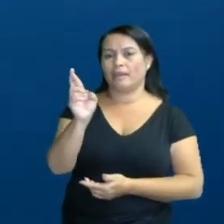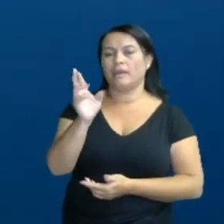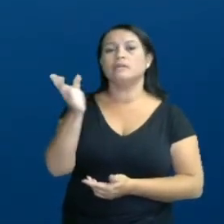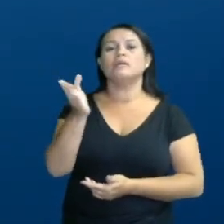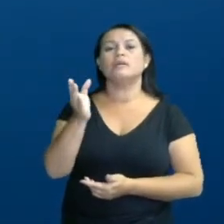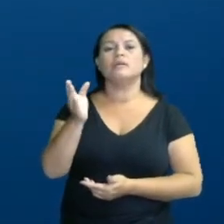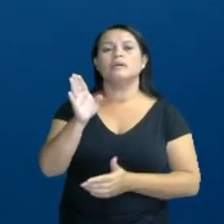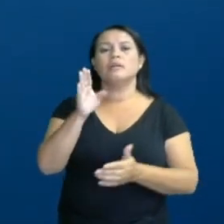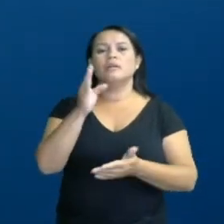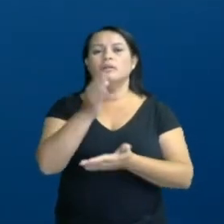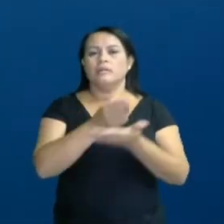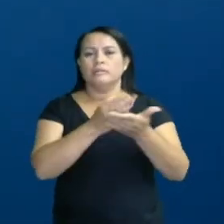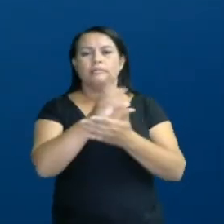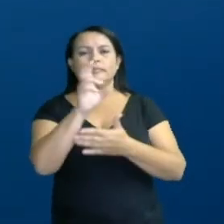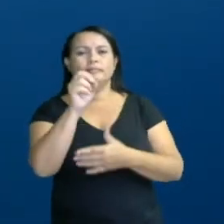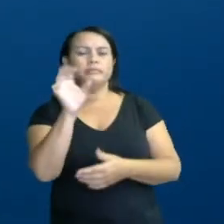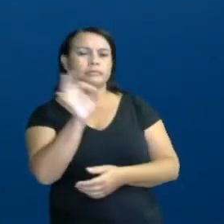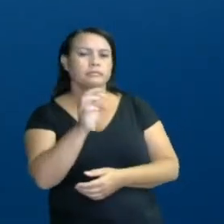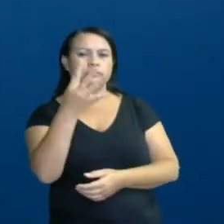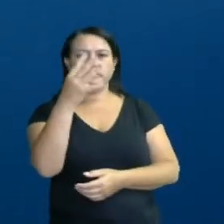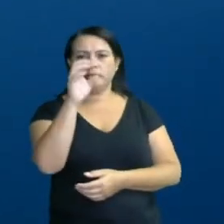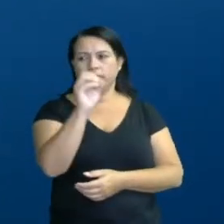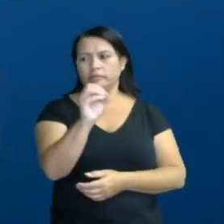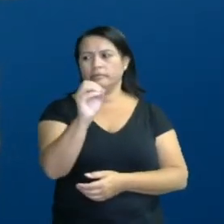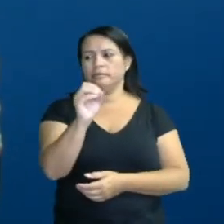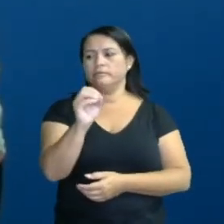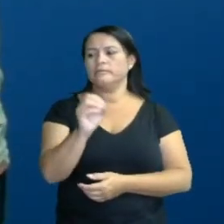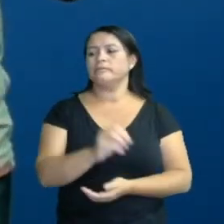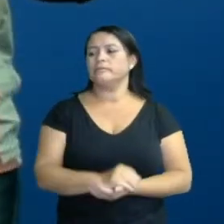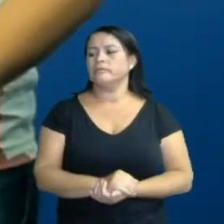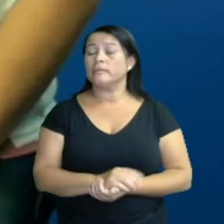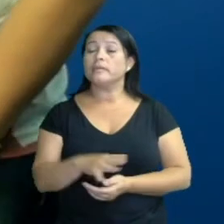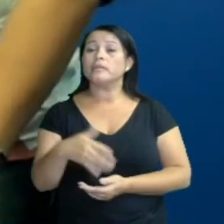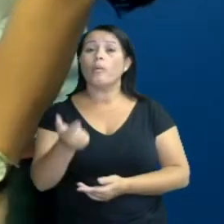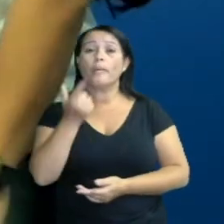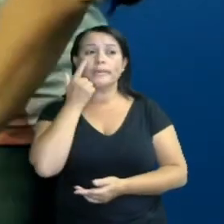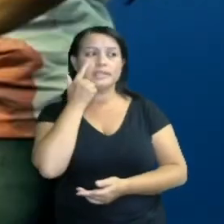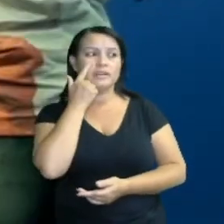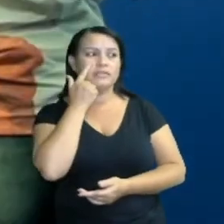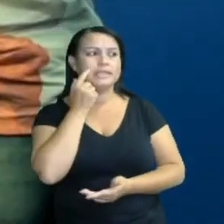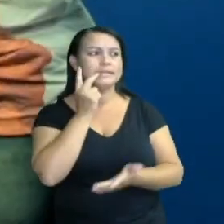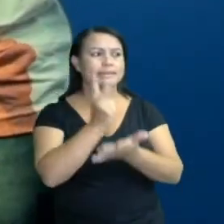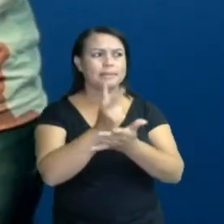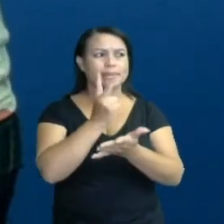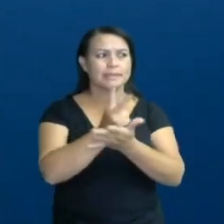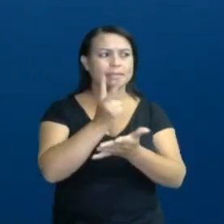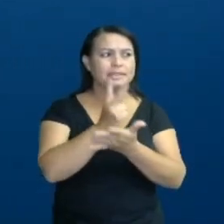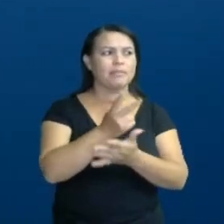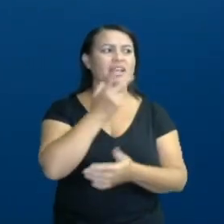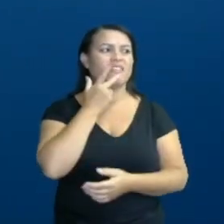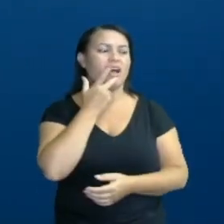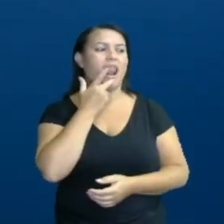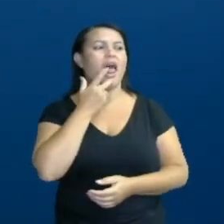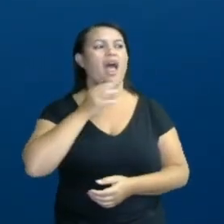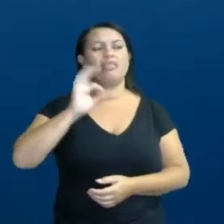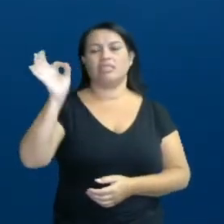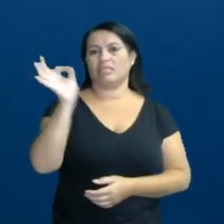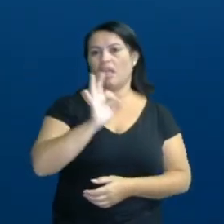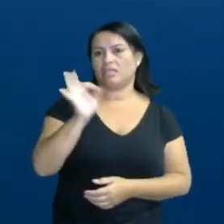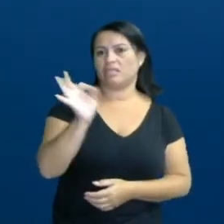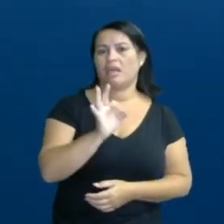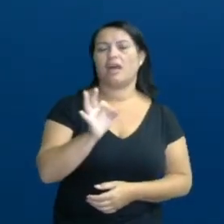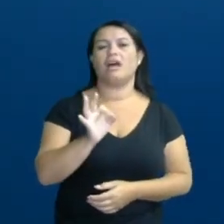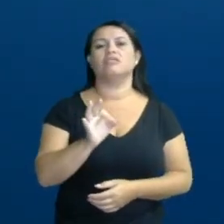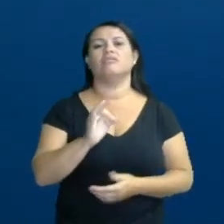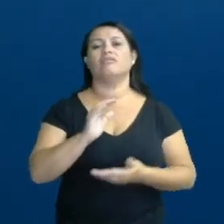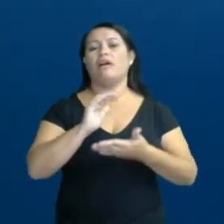vai ser quanto? 40, com 50% de desconto, não é isso? Então, ó, toda vez que fala da taxa percentual, a gente vai